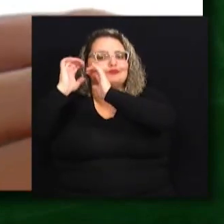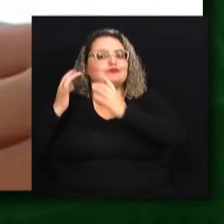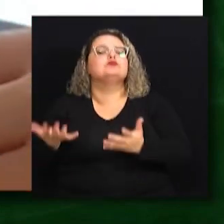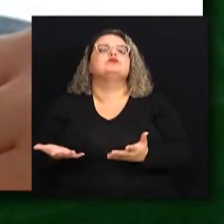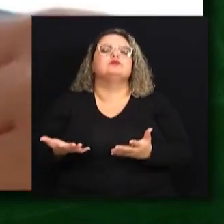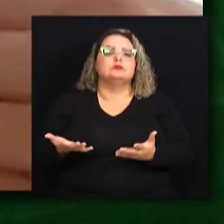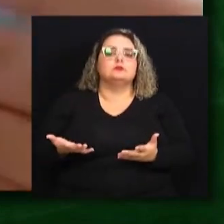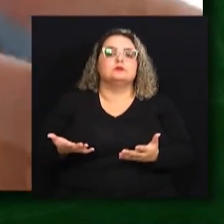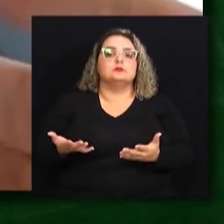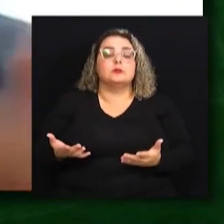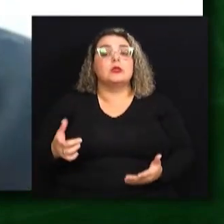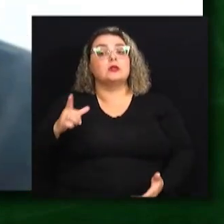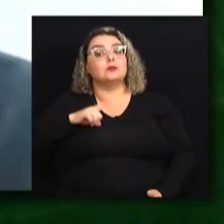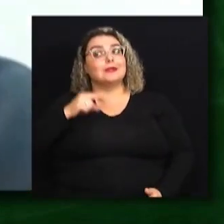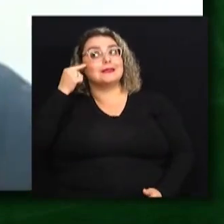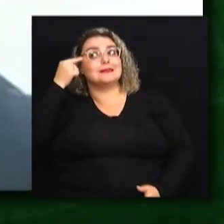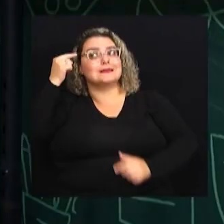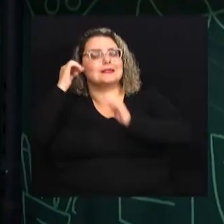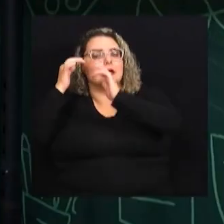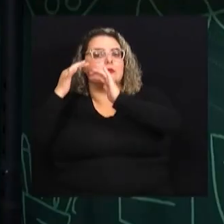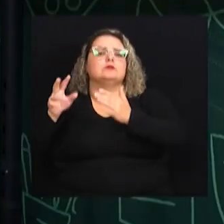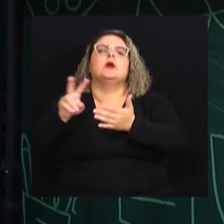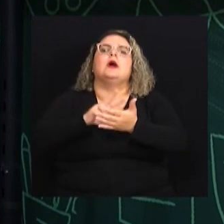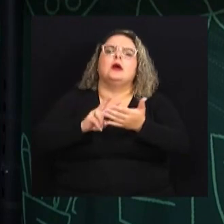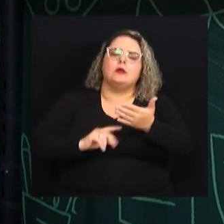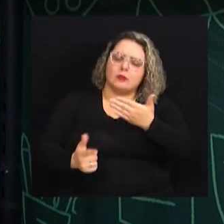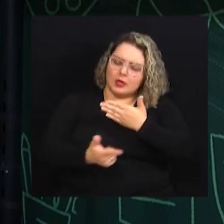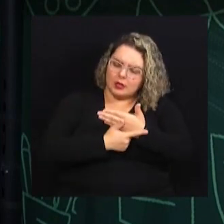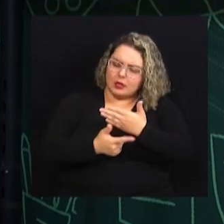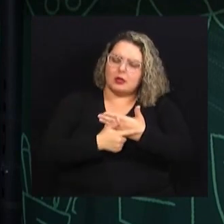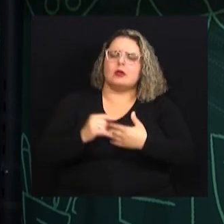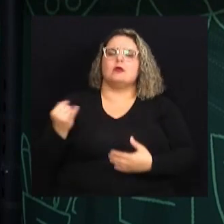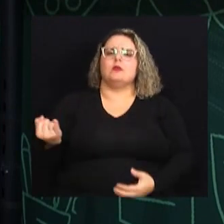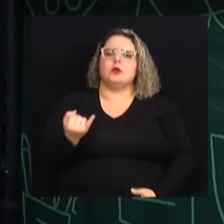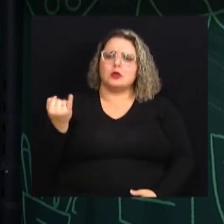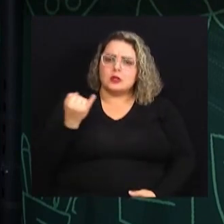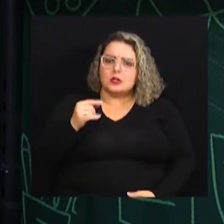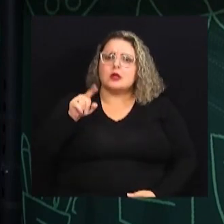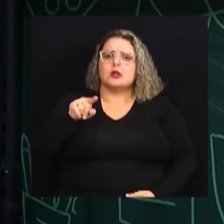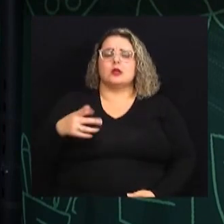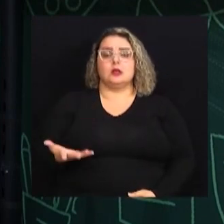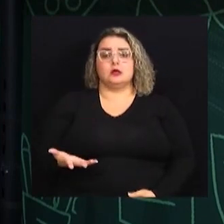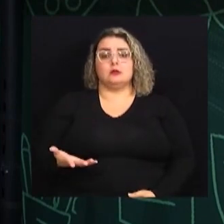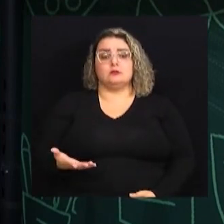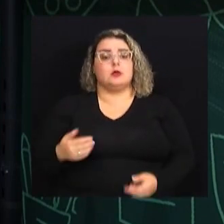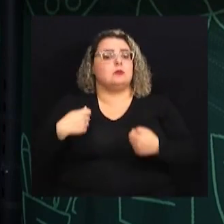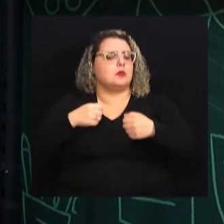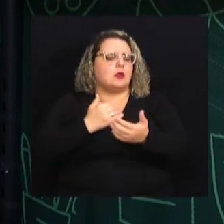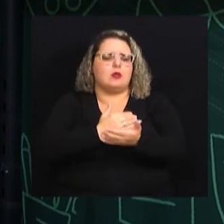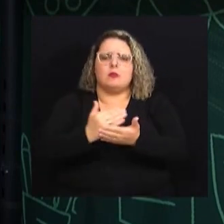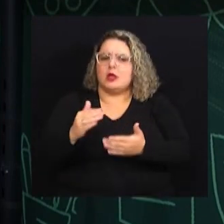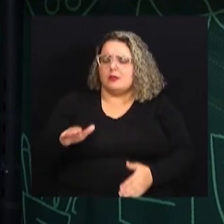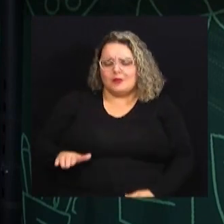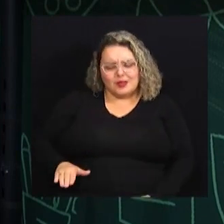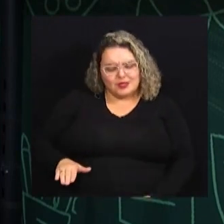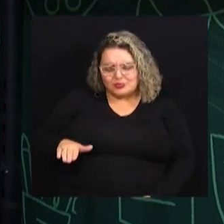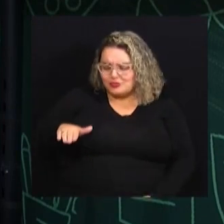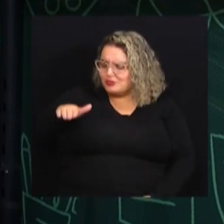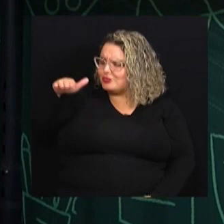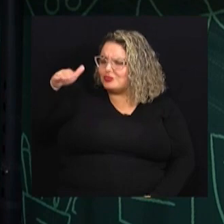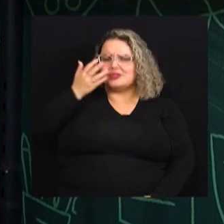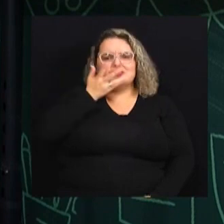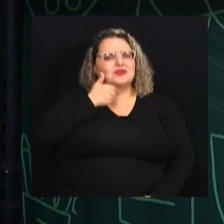O segundo set foi 30-28 para a equipe de São José, mas foi um jogão. Tirando o primeiro set,